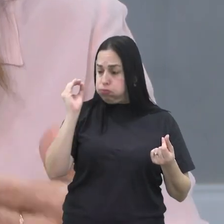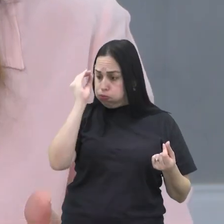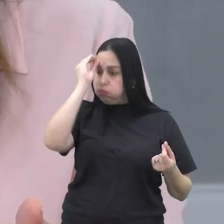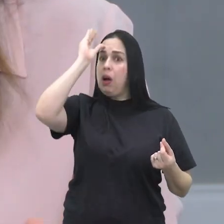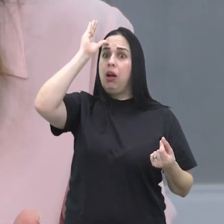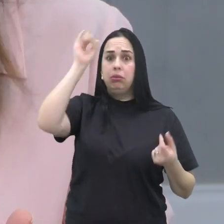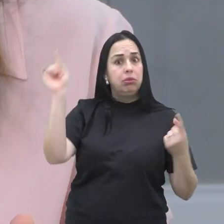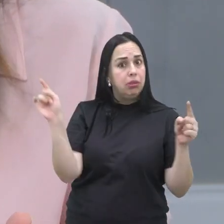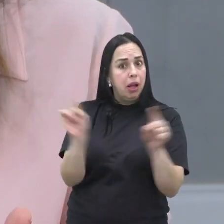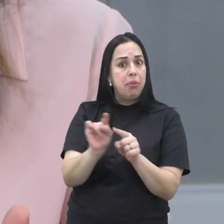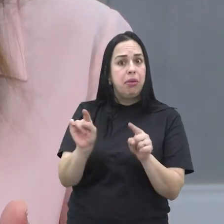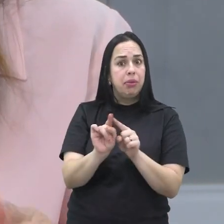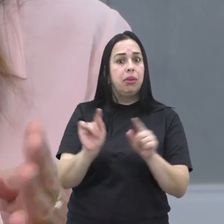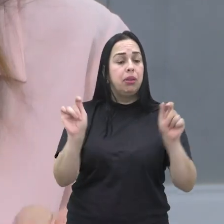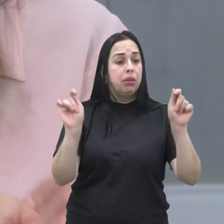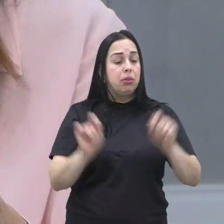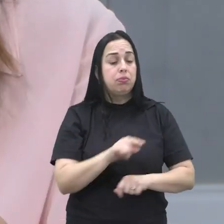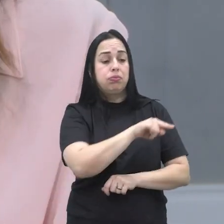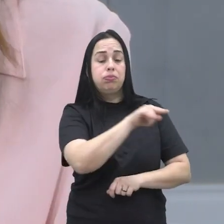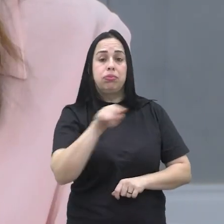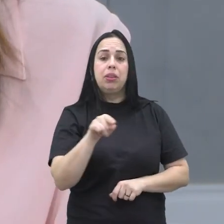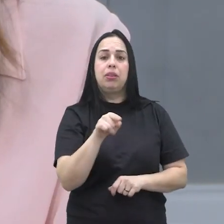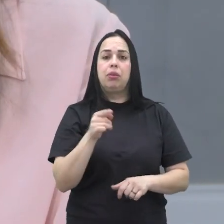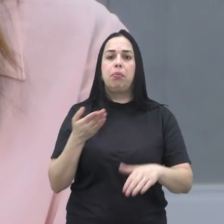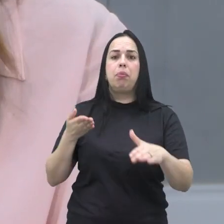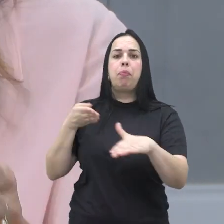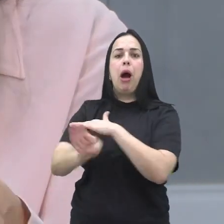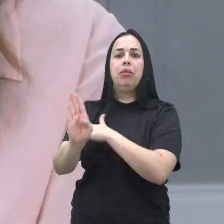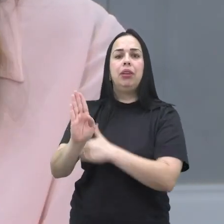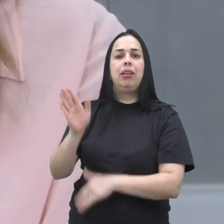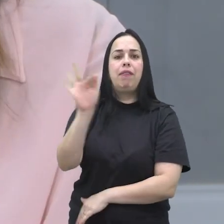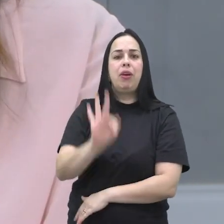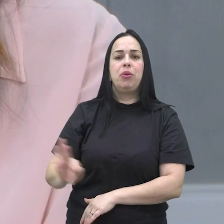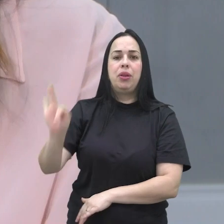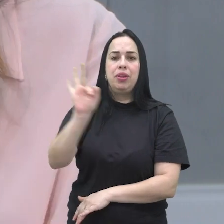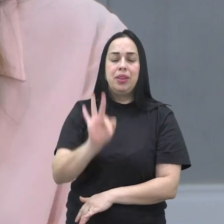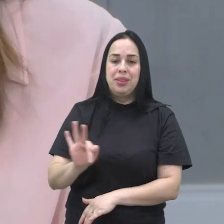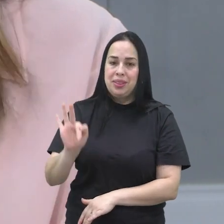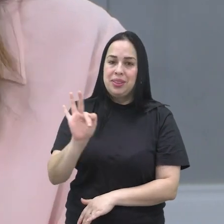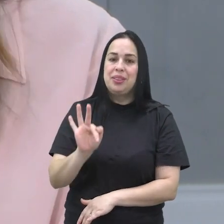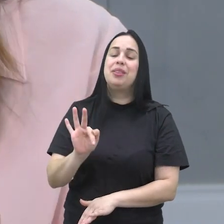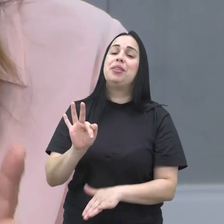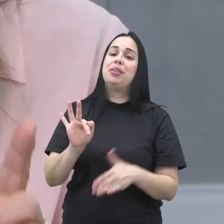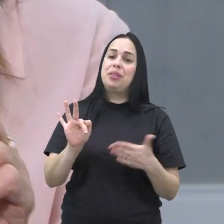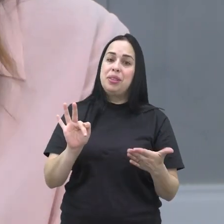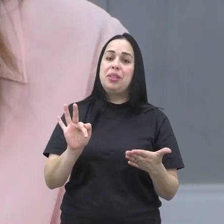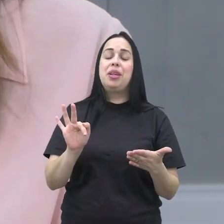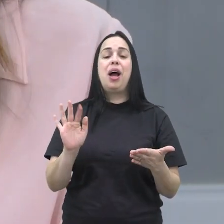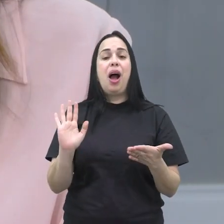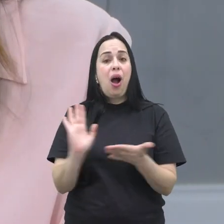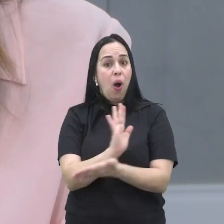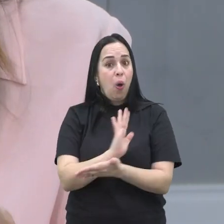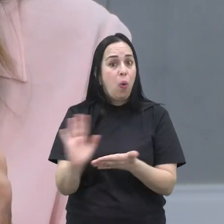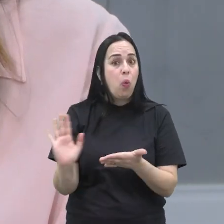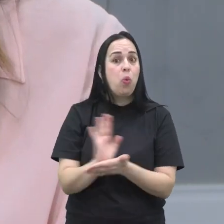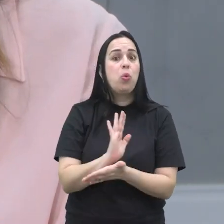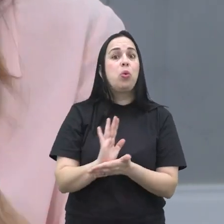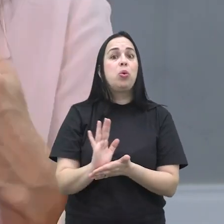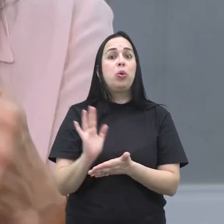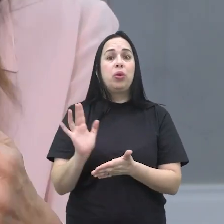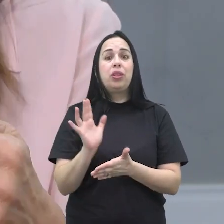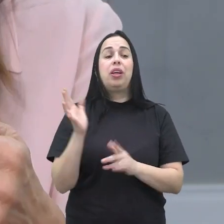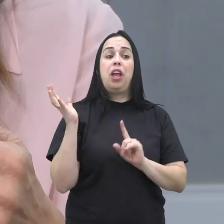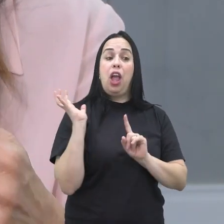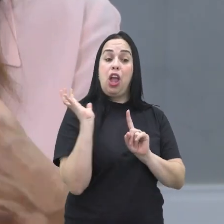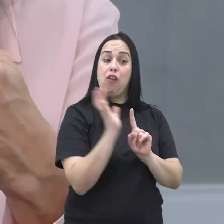mas em termos de conhecimento mesmo, a gente conseguiu que esses alunos entrassem para a faculdade e muitos deles já são